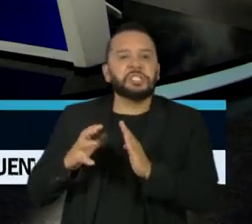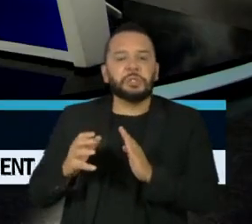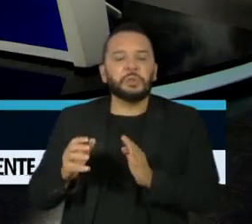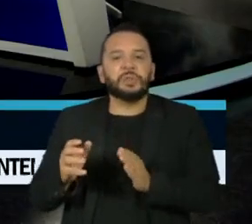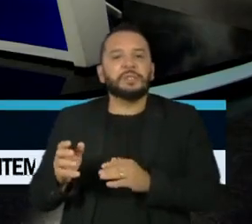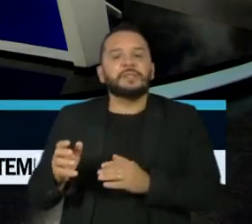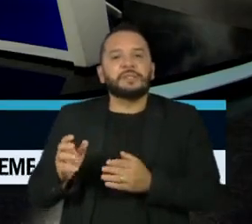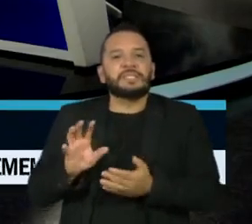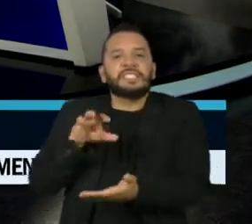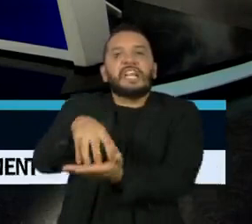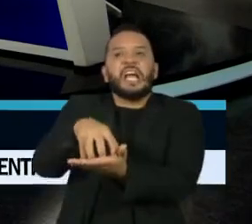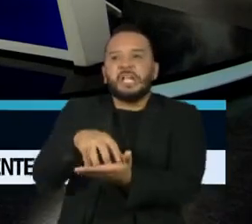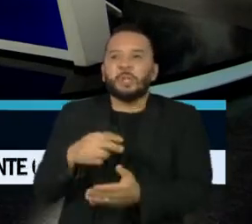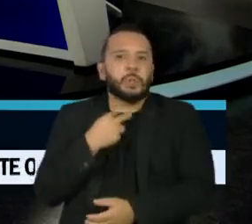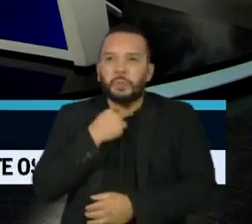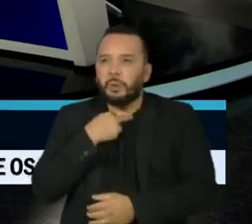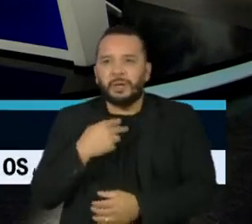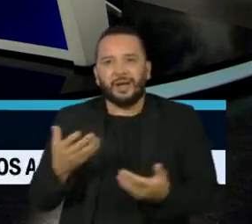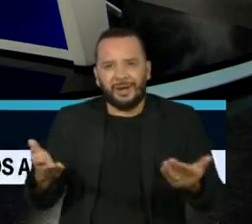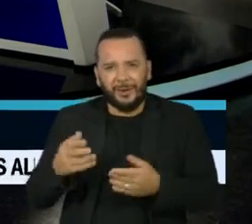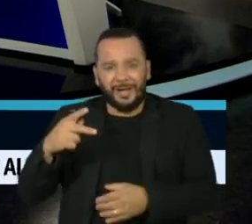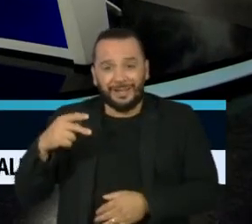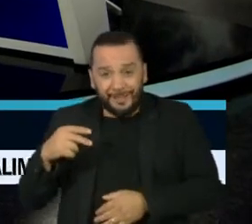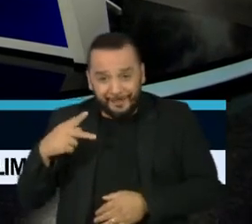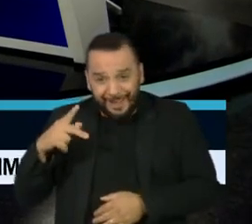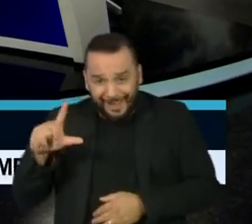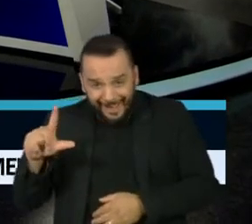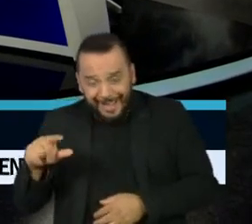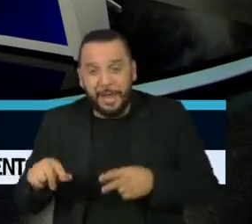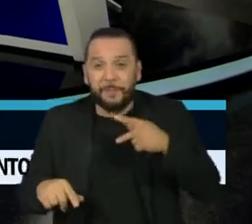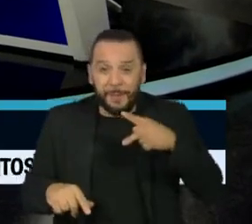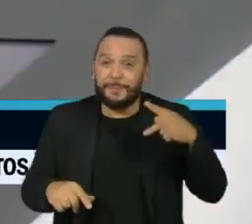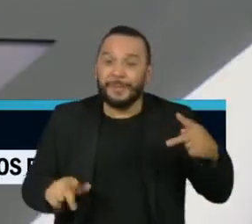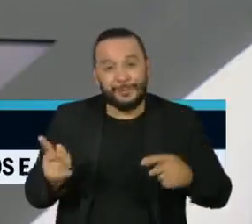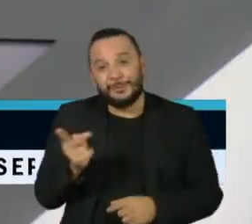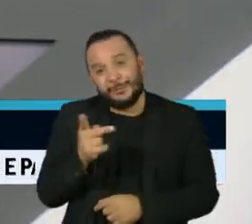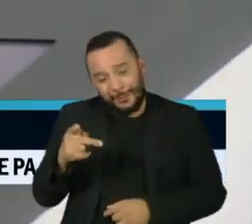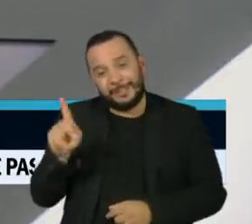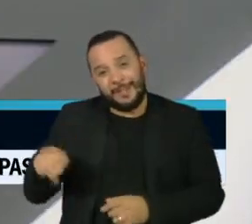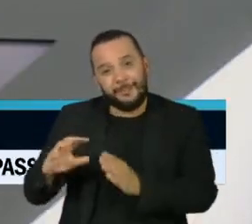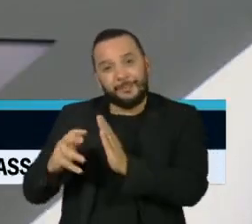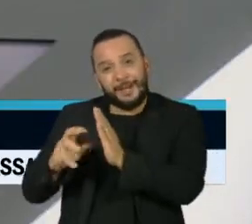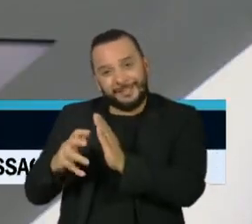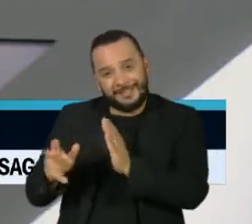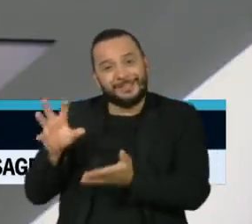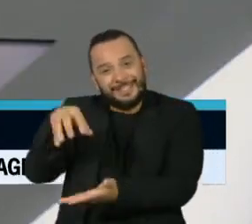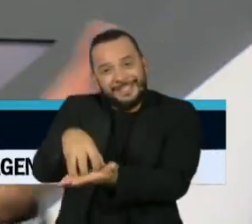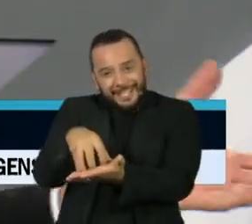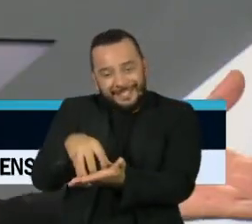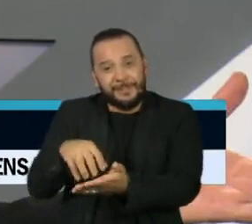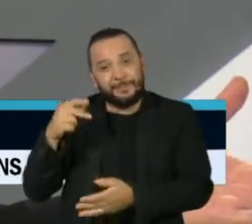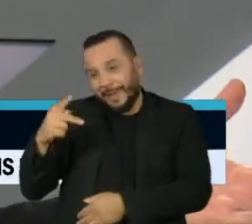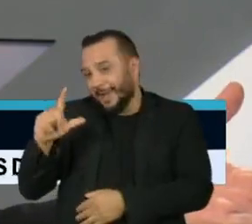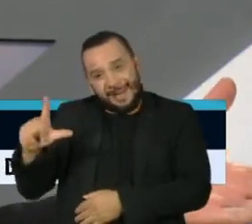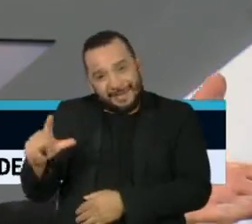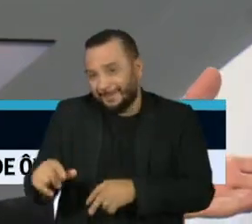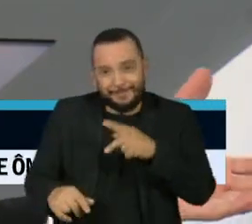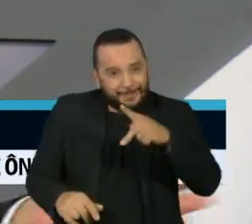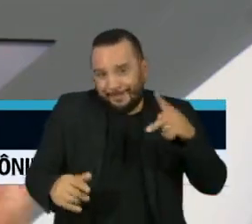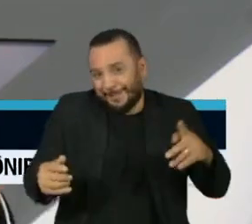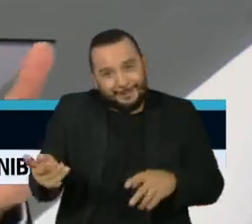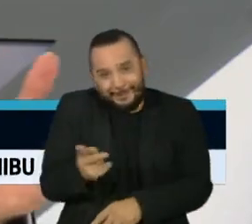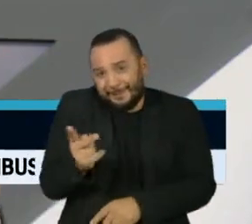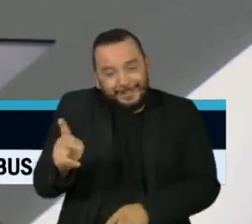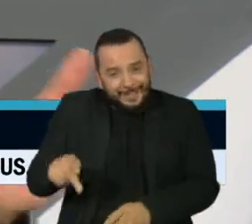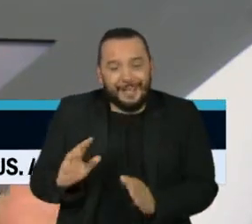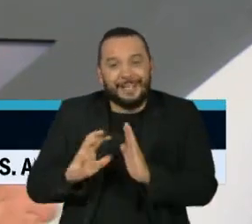fica essa Chapa centrão puro agora agora é centrão na veia Total app mais pele e não tem o que